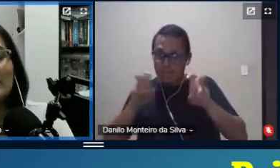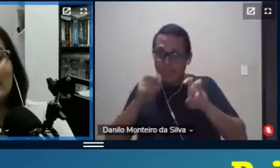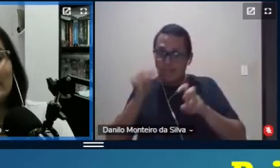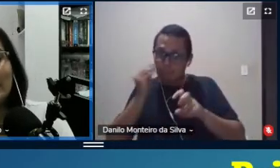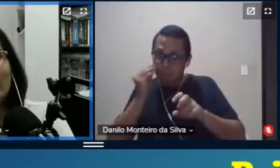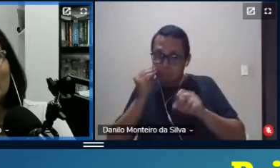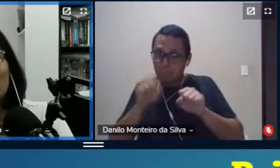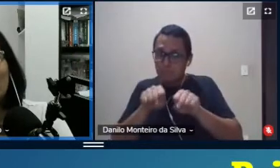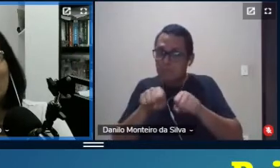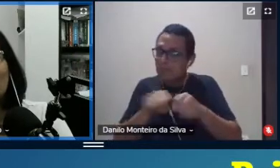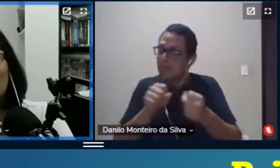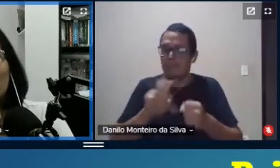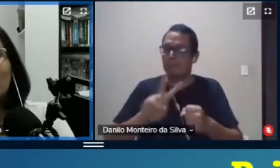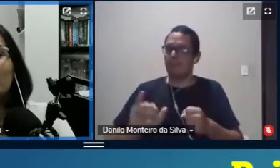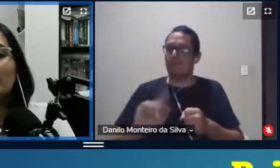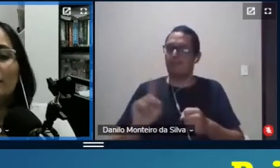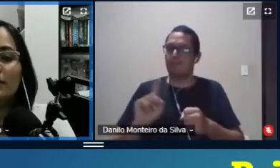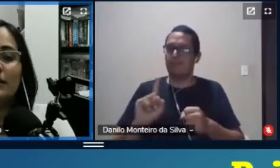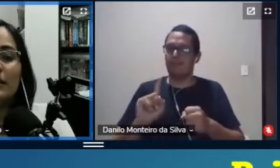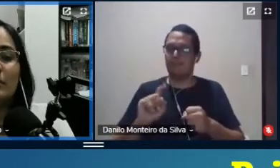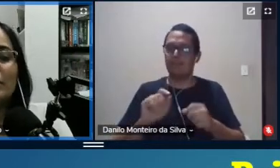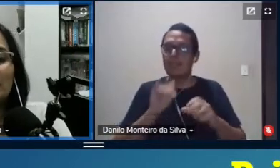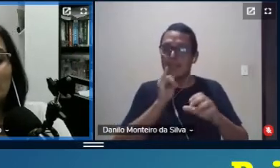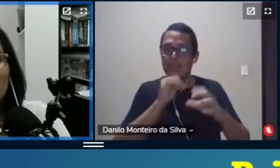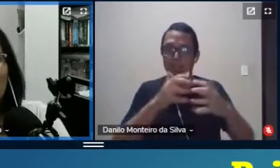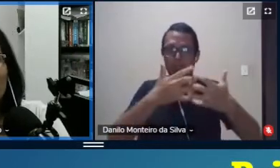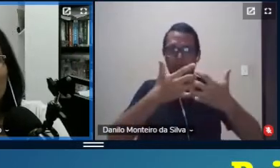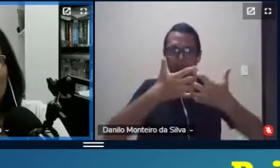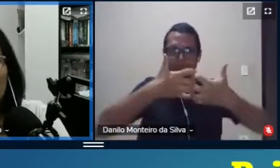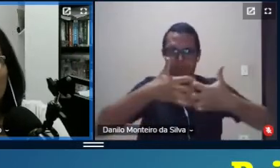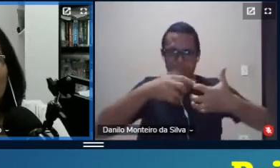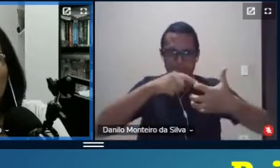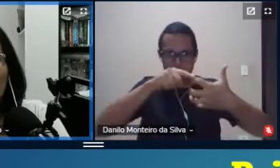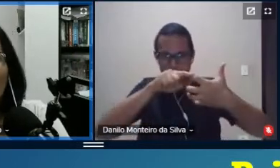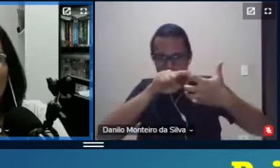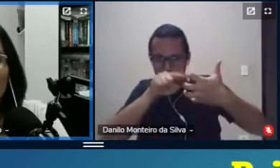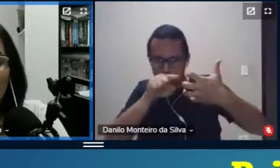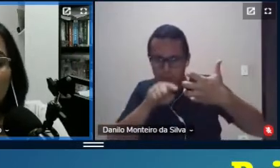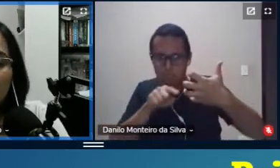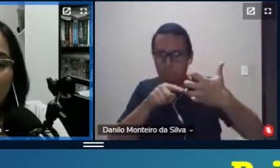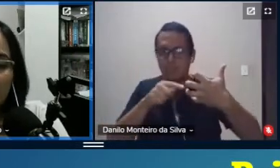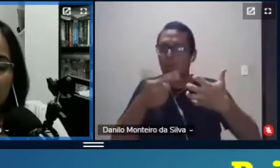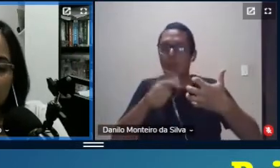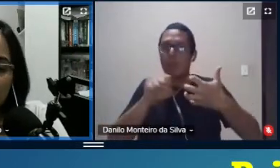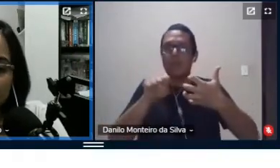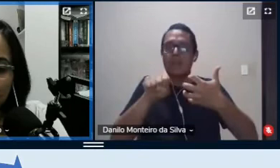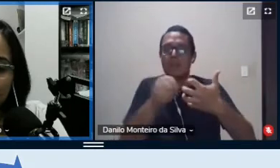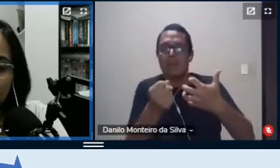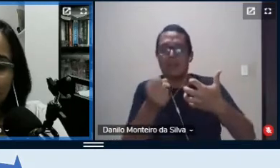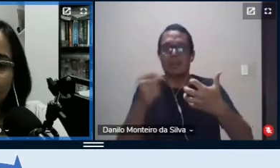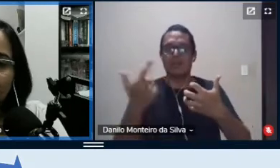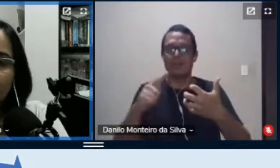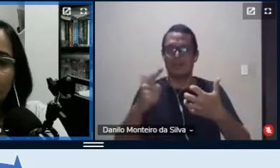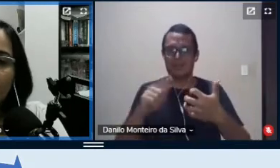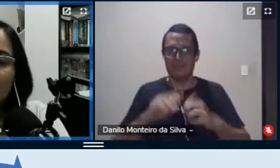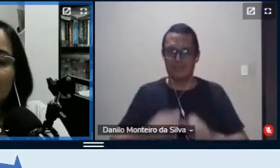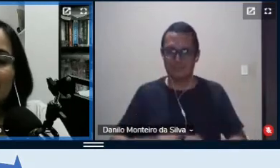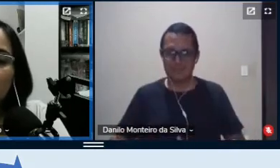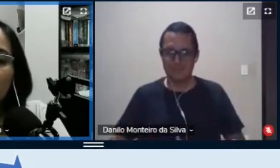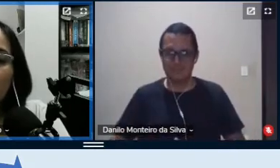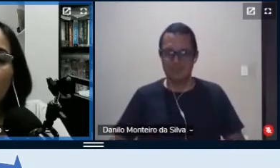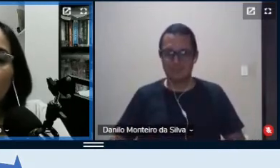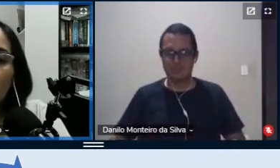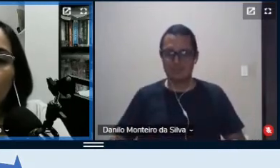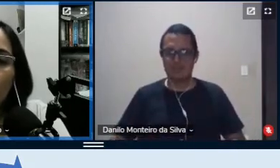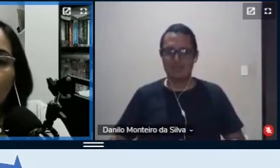engrenagem e nesse dente da engrenagem não vai ter quebra, mas a gente vai conseguir ver o motivo por que ela quebrou.